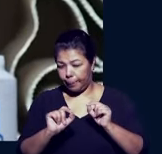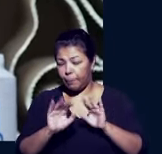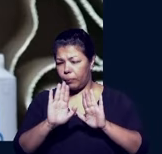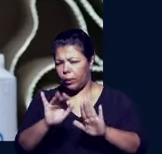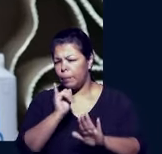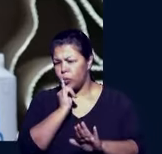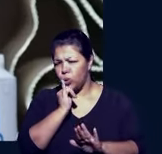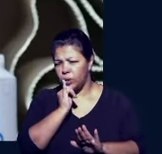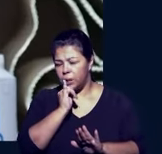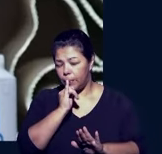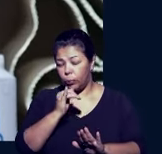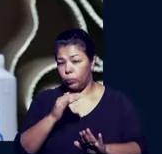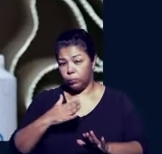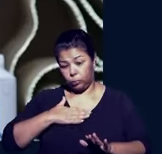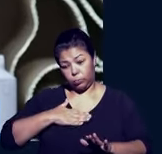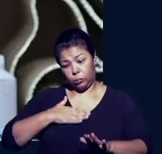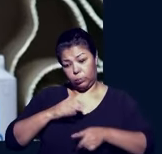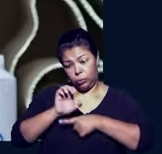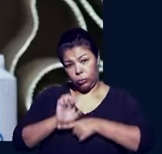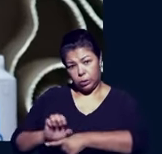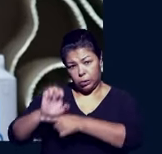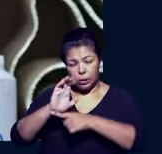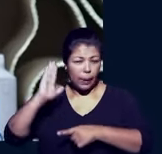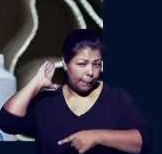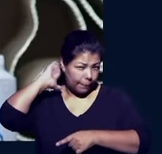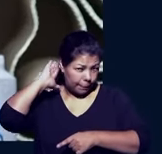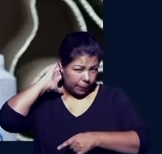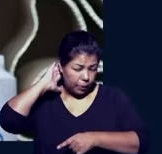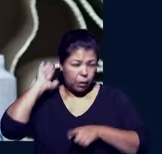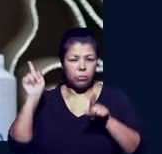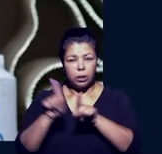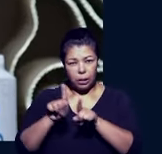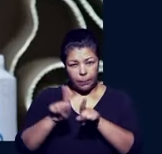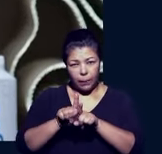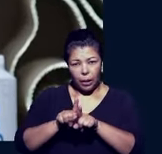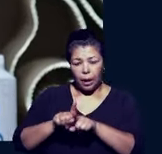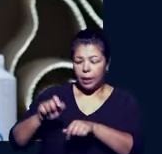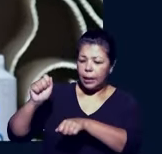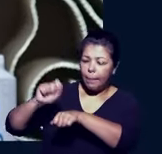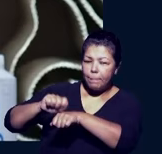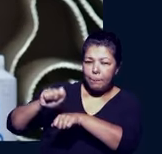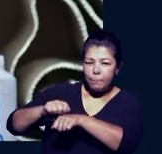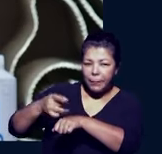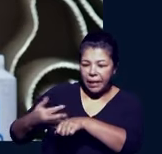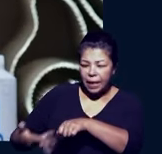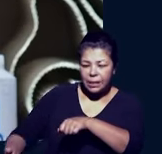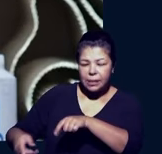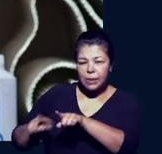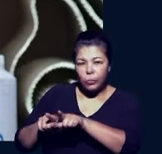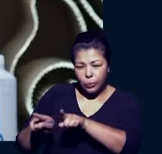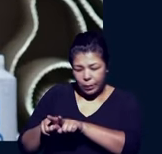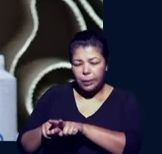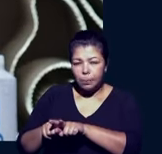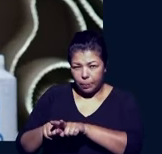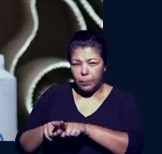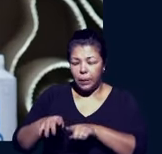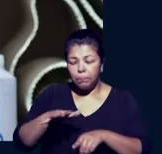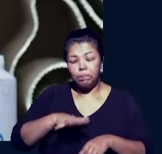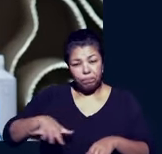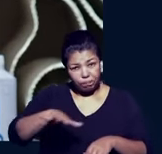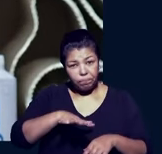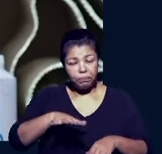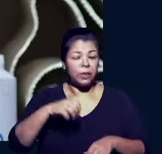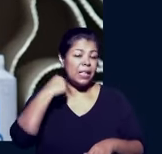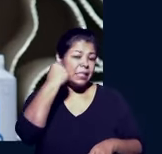do Estado do Pará está a a atividade da mineração mas está garantido no no relatório ah do Senador Eduardo